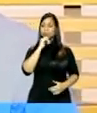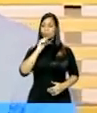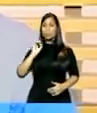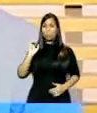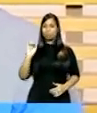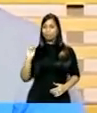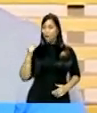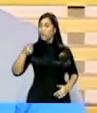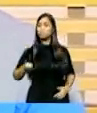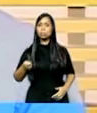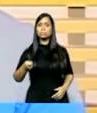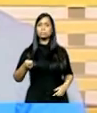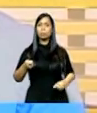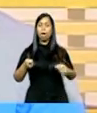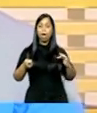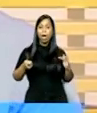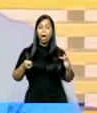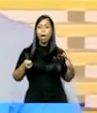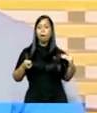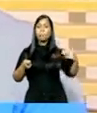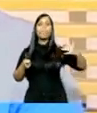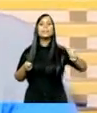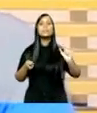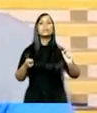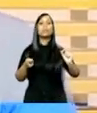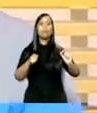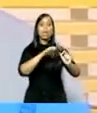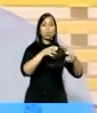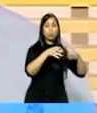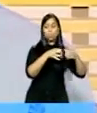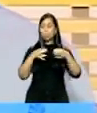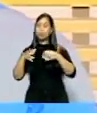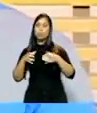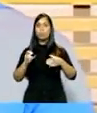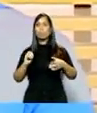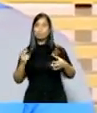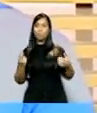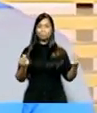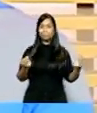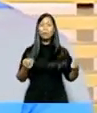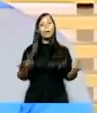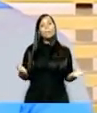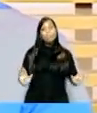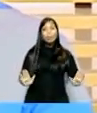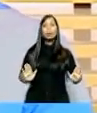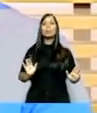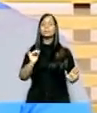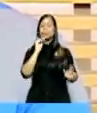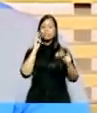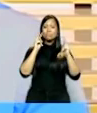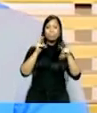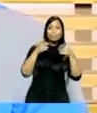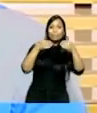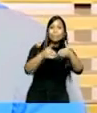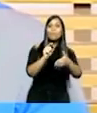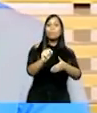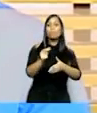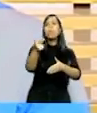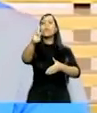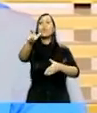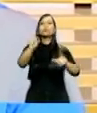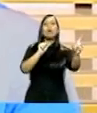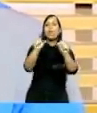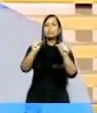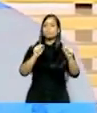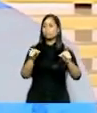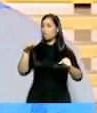radicalismo político, a tendência é que as pessoas estejam de um lado ou do outro, né? Só que elas deixam de enxergar que existem outras opções. Eu não preciso ser